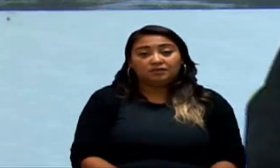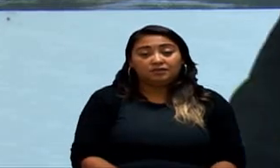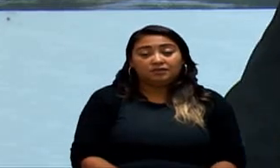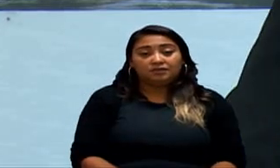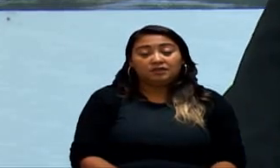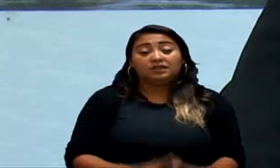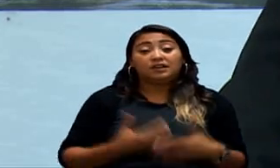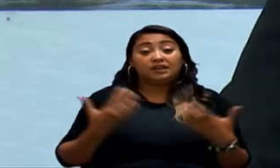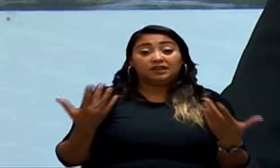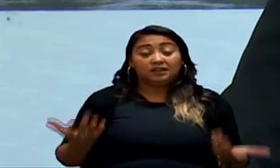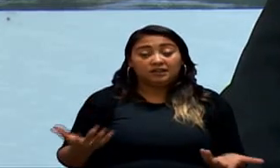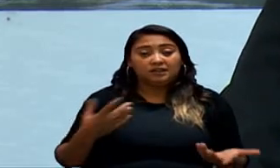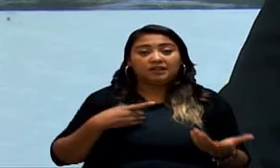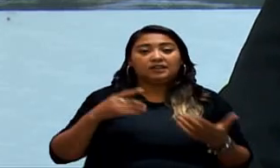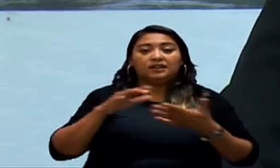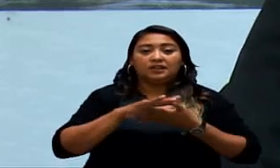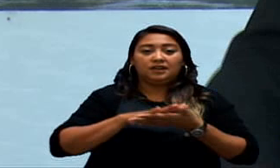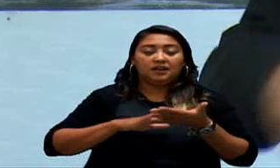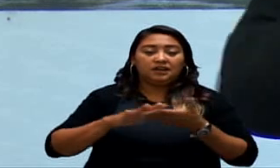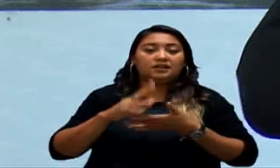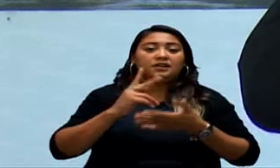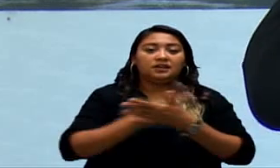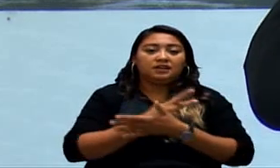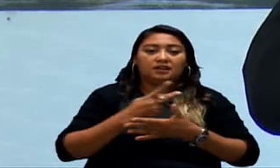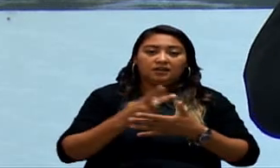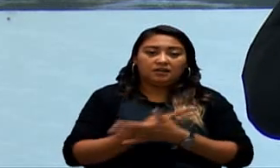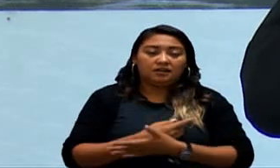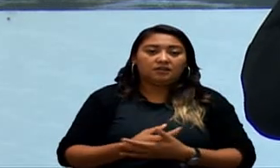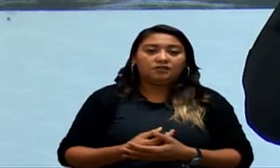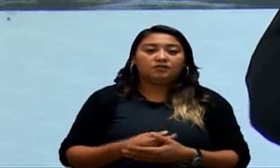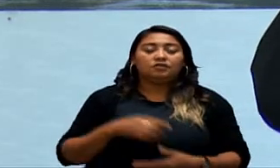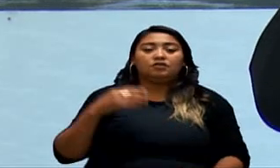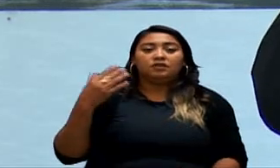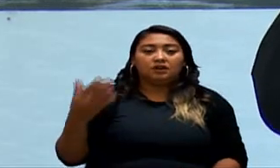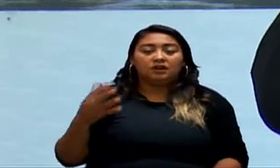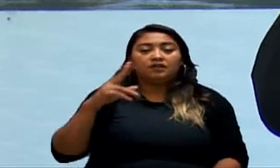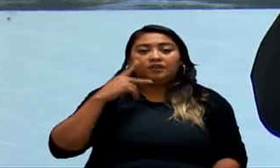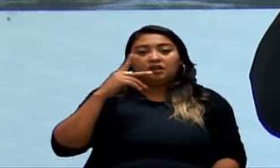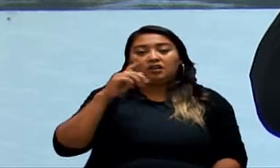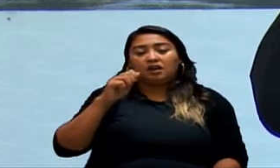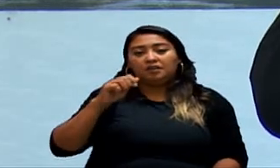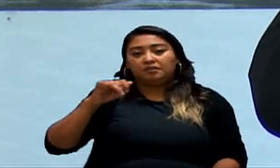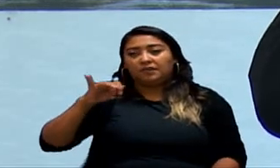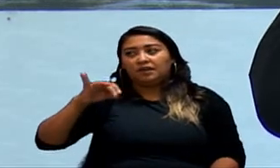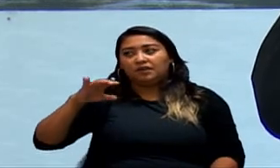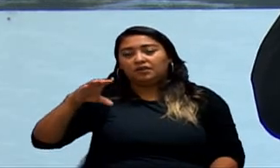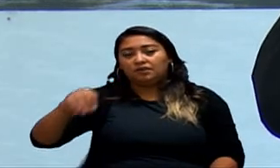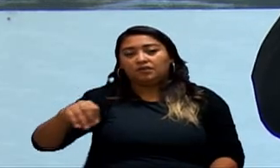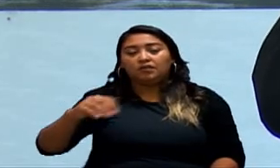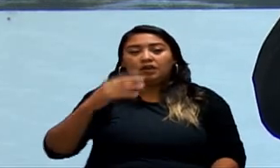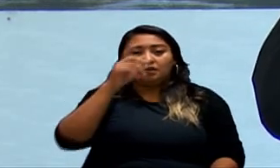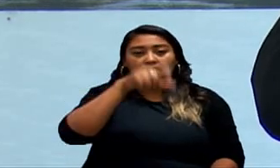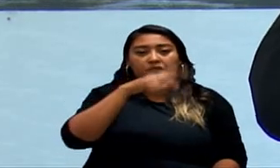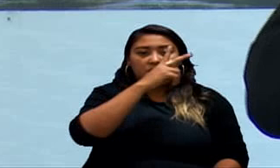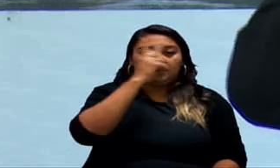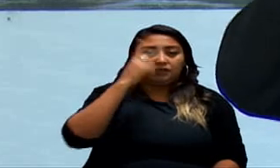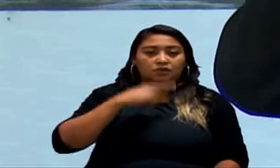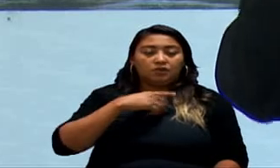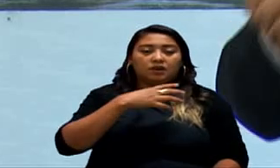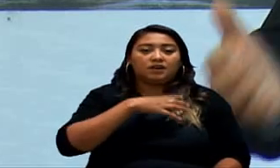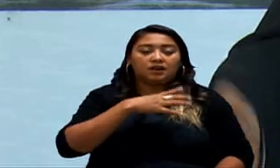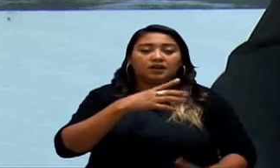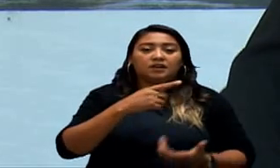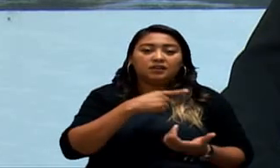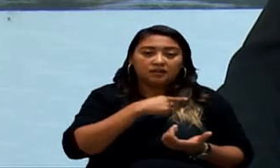E esse caso passou. Mas não houve nenhuma malícia. O vereador Iabico é uma pessoa a quem eu tenho grande carinho e estima. E